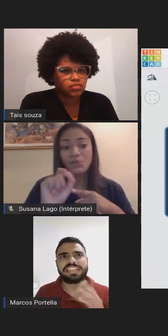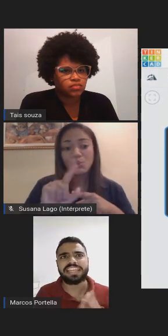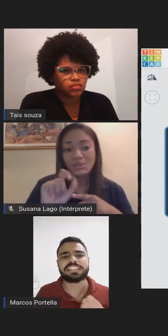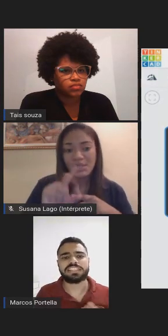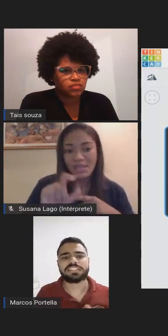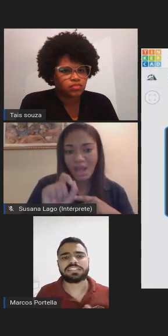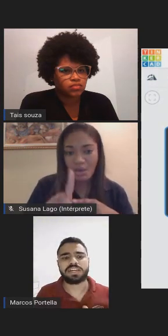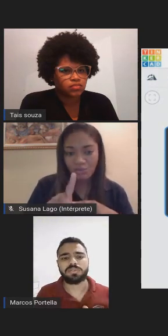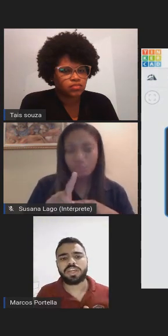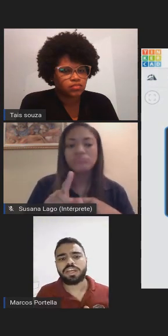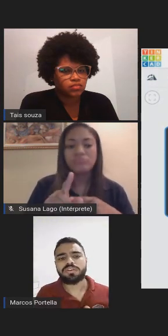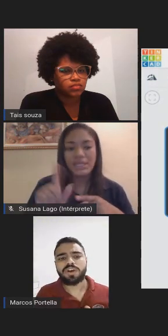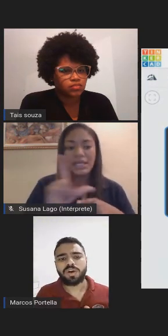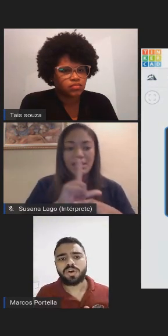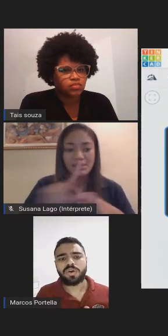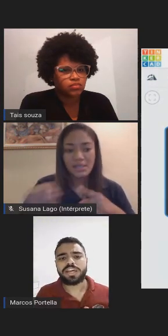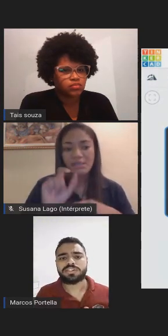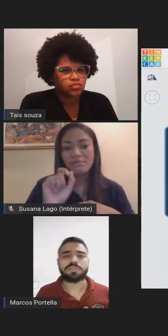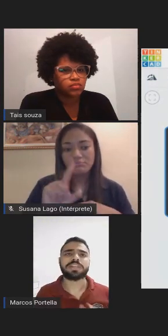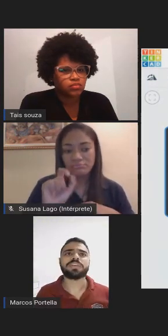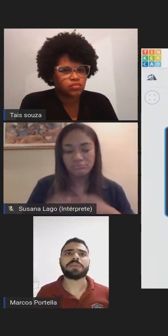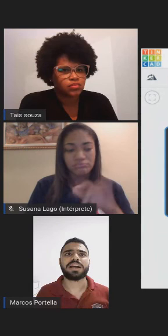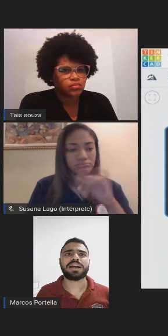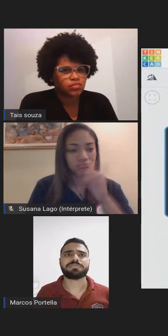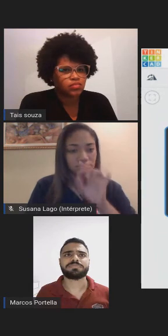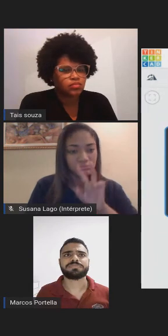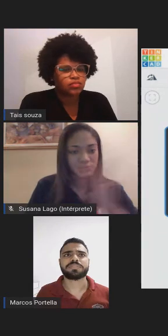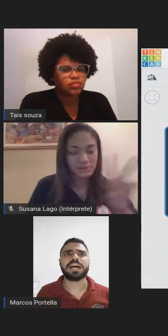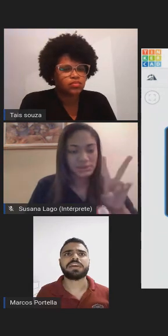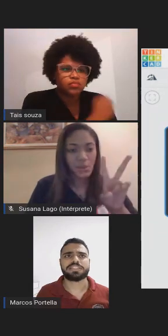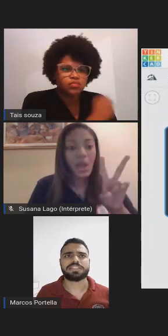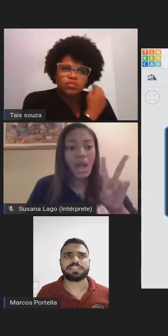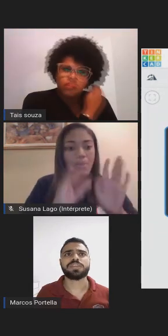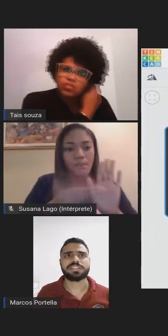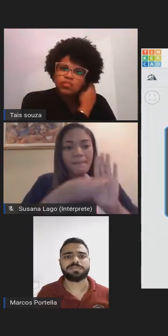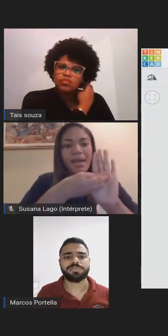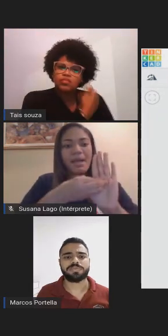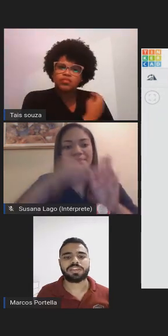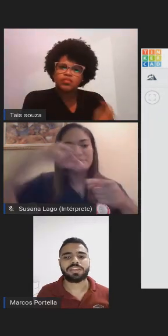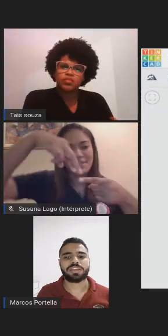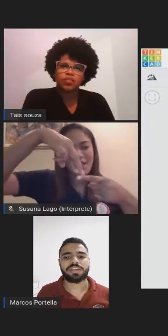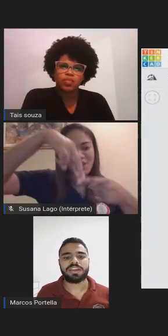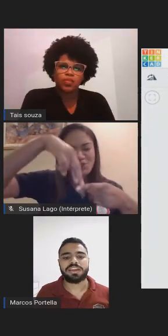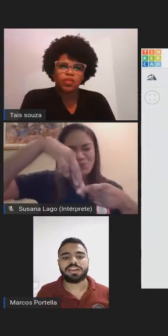né? Saída de tensão, eu coloco um resistor para não queimar, tá? É segurança.